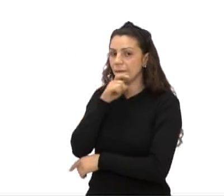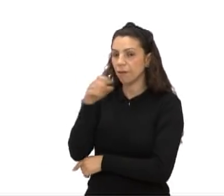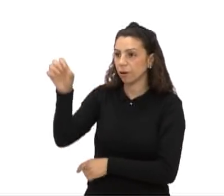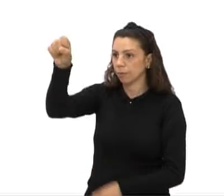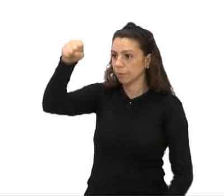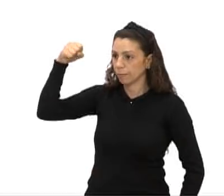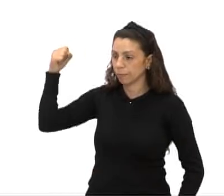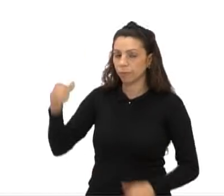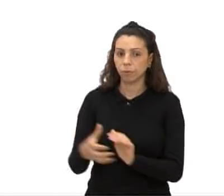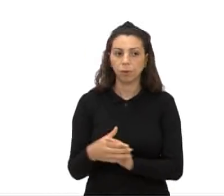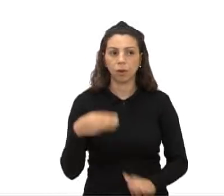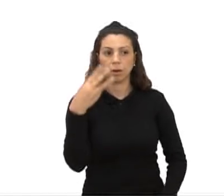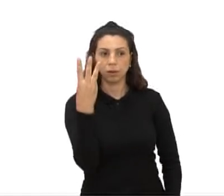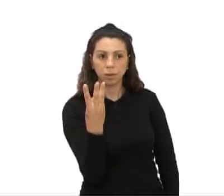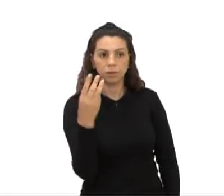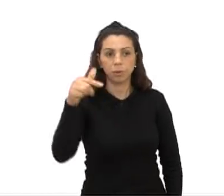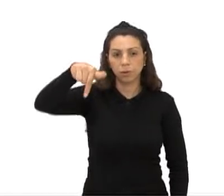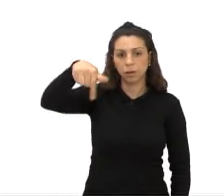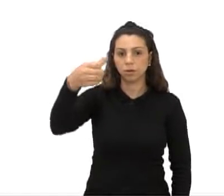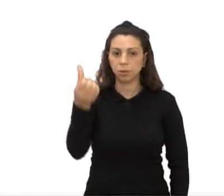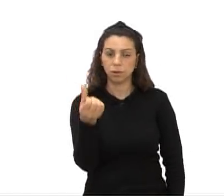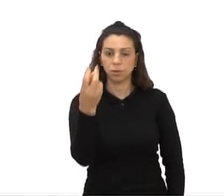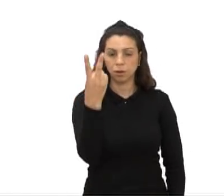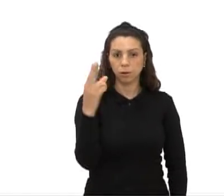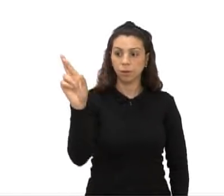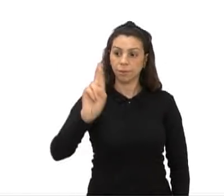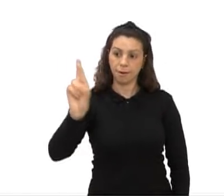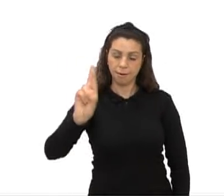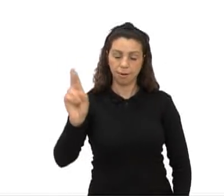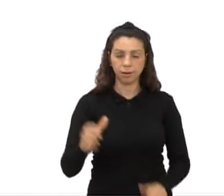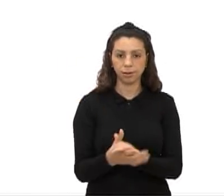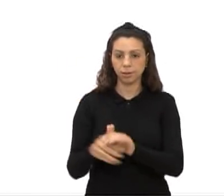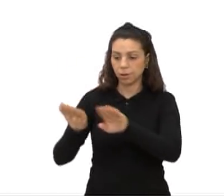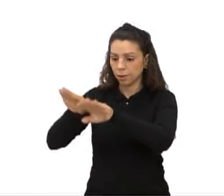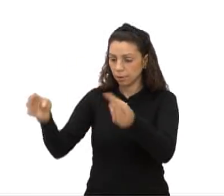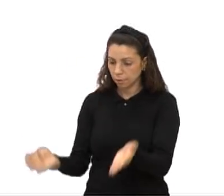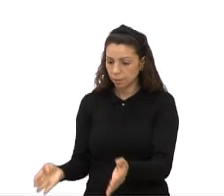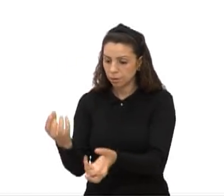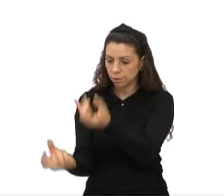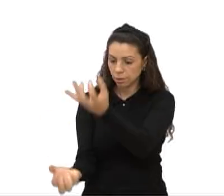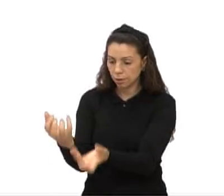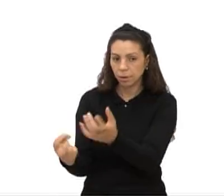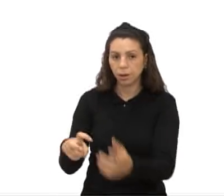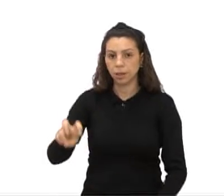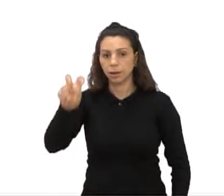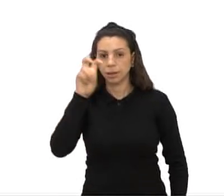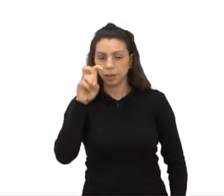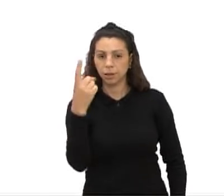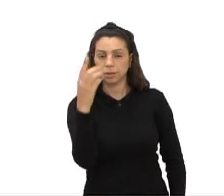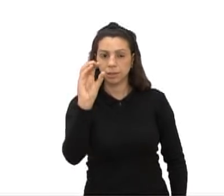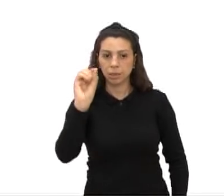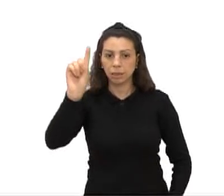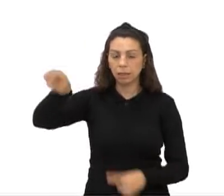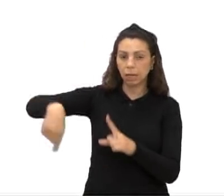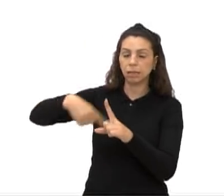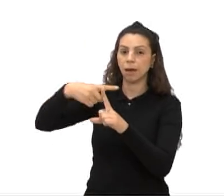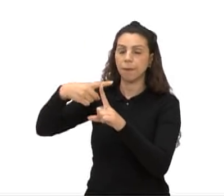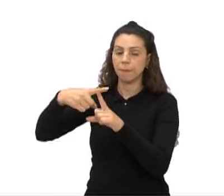muita atenção, ok? Um casal comprou um liquidificador, um fogão e uma